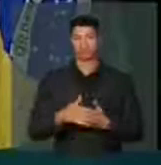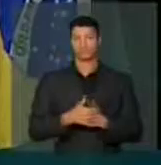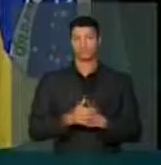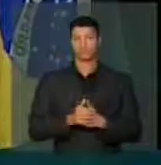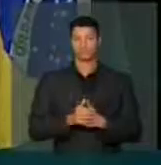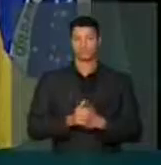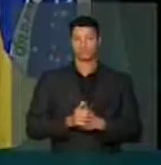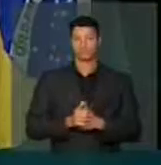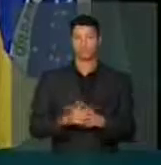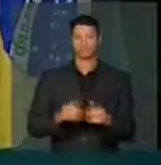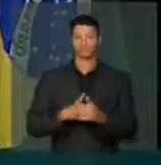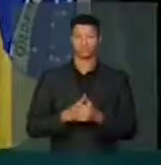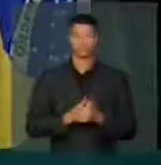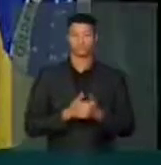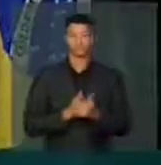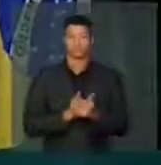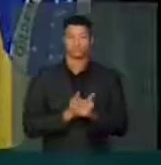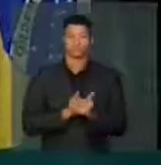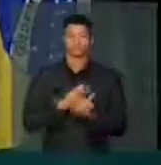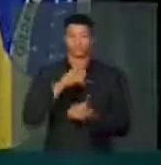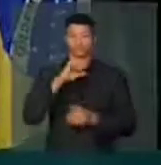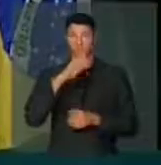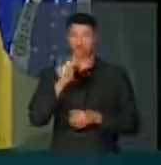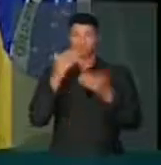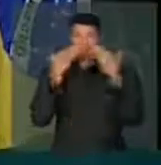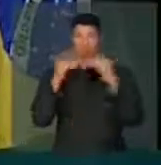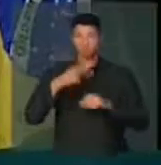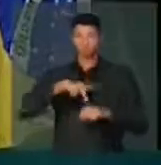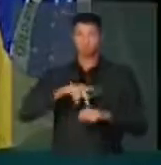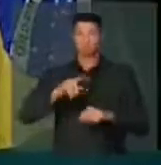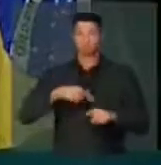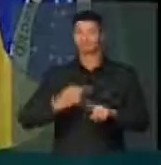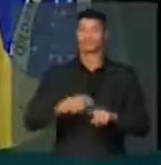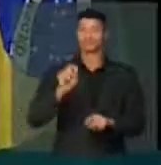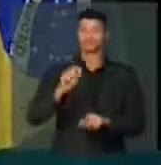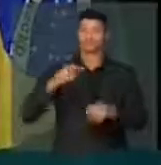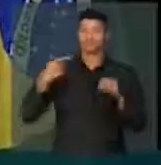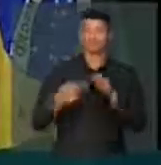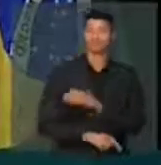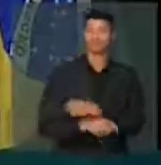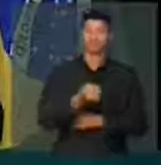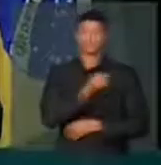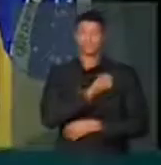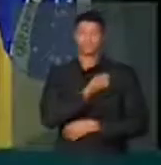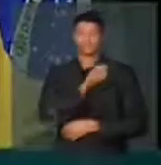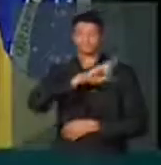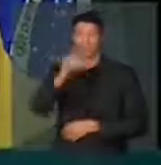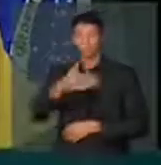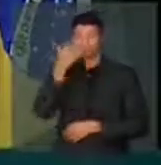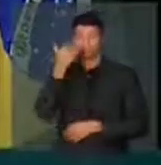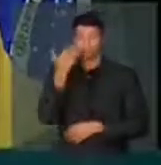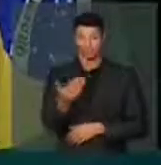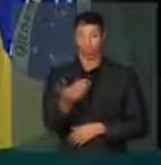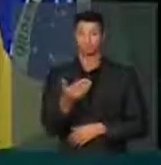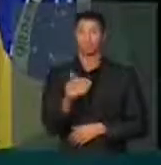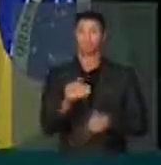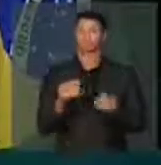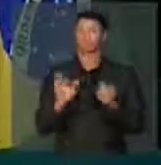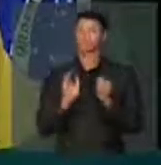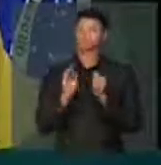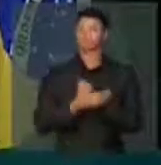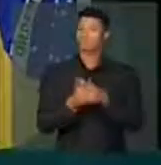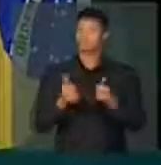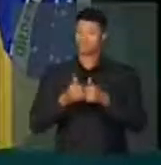falimentar. A peça apresentada pelo país, mais do que a gravidade dos números apresentados, esconde